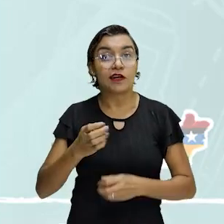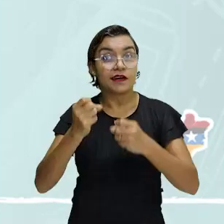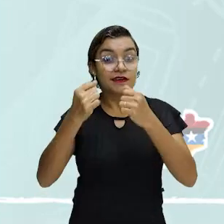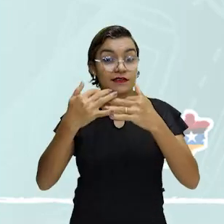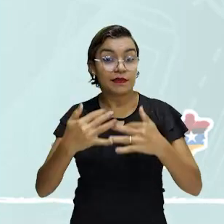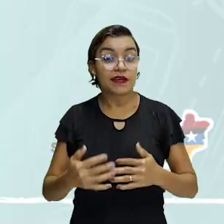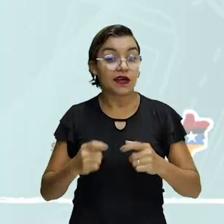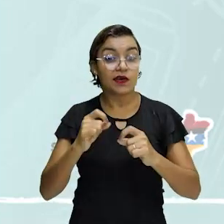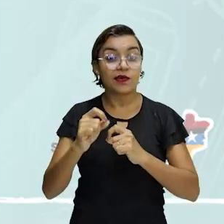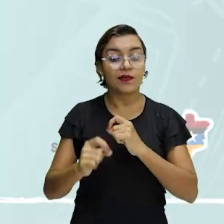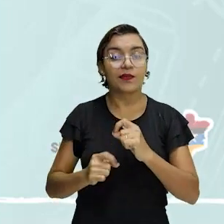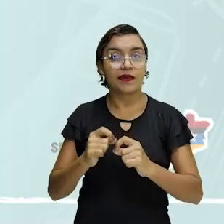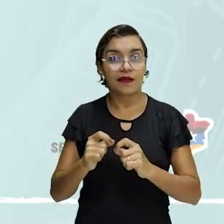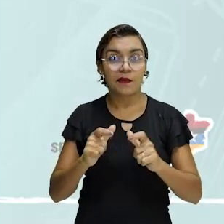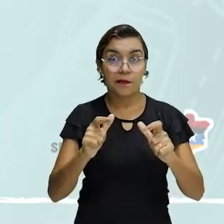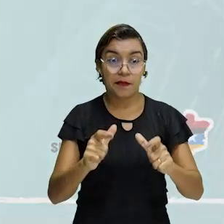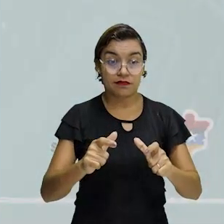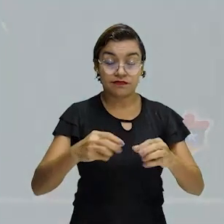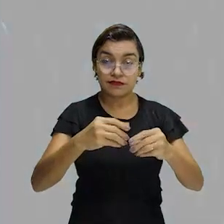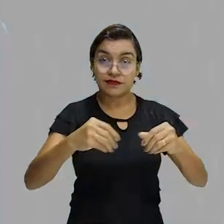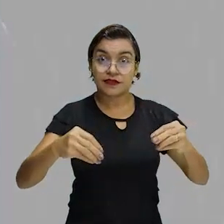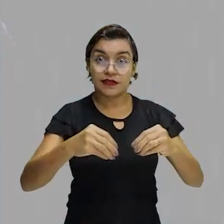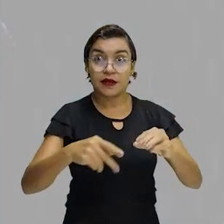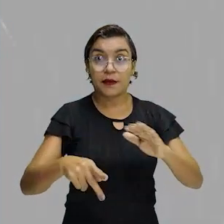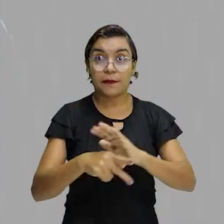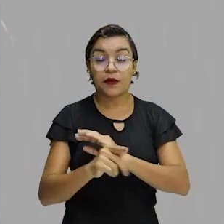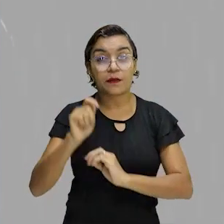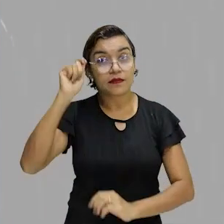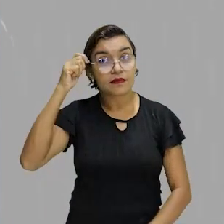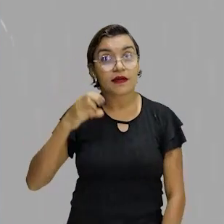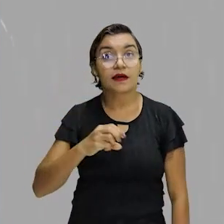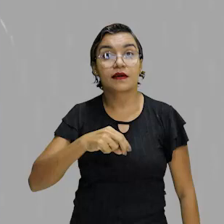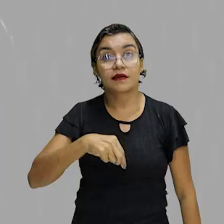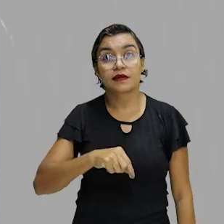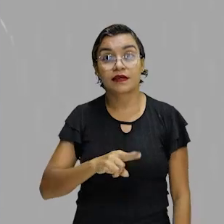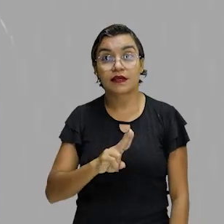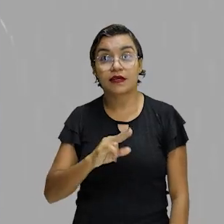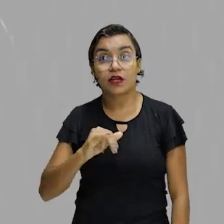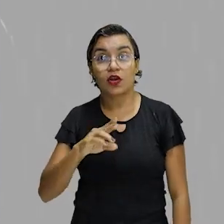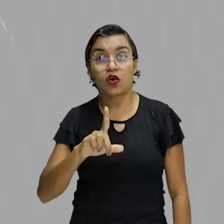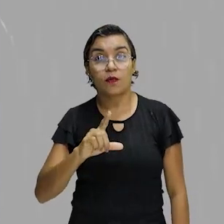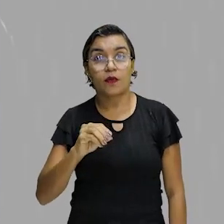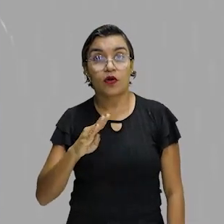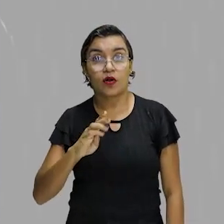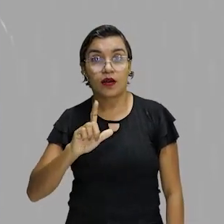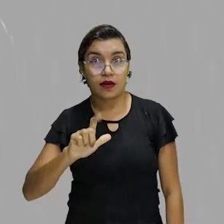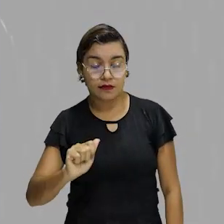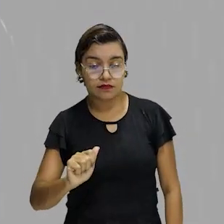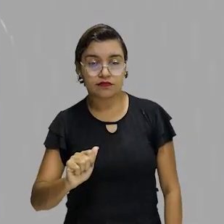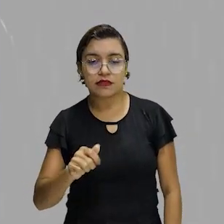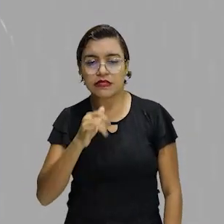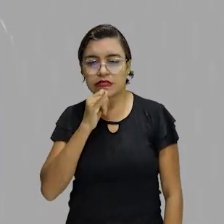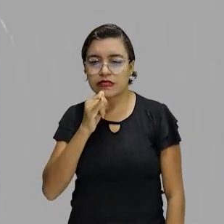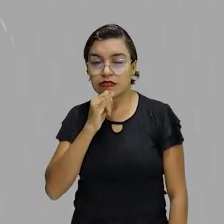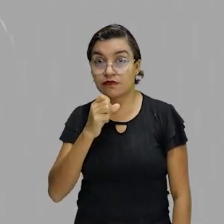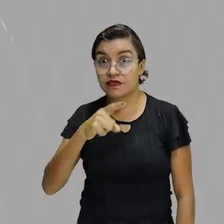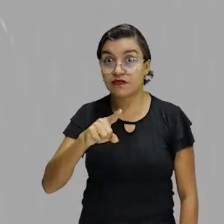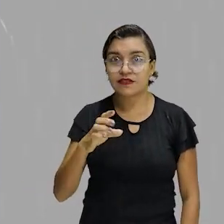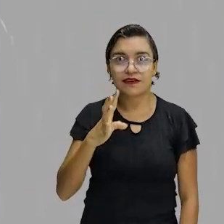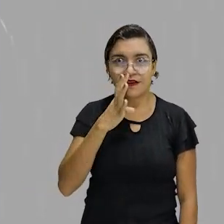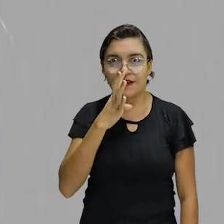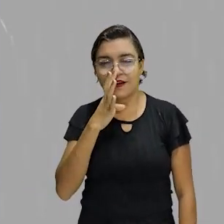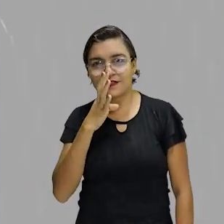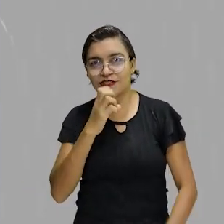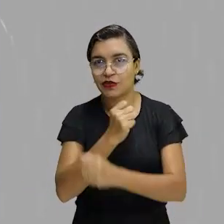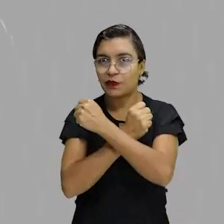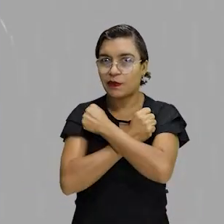há pouco, uma terra quilombola que é da região de Itapecuru, Santa Rosa dos Pretos. Inclusive, se alguém estiver assistindo aí, um abraço a